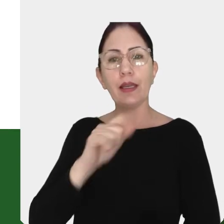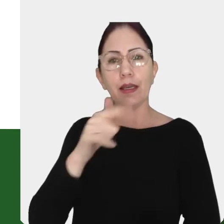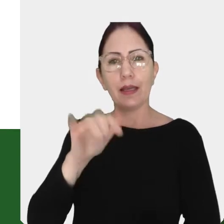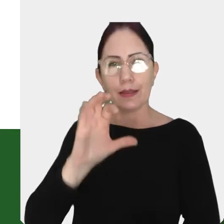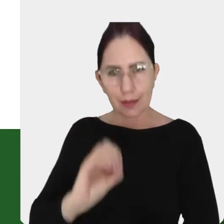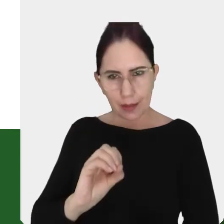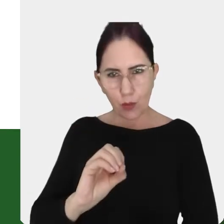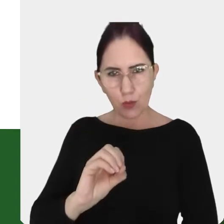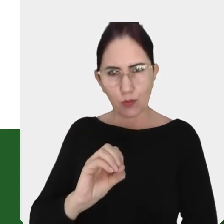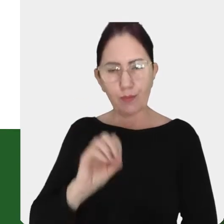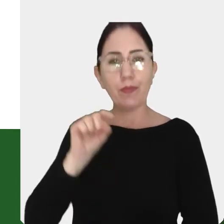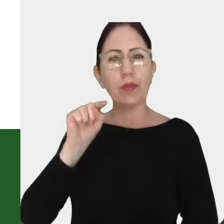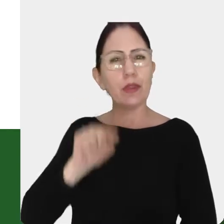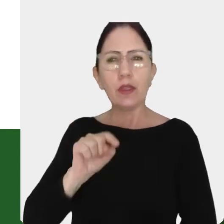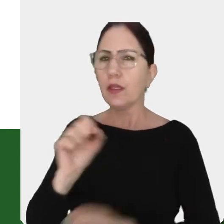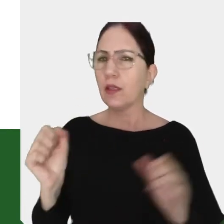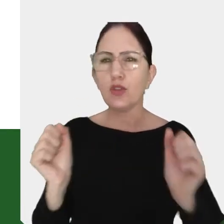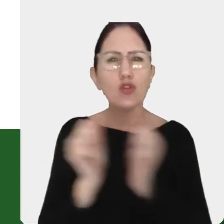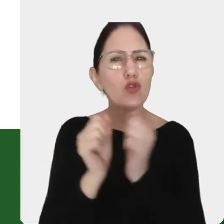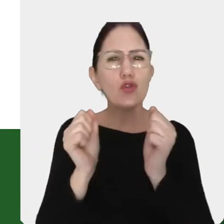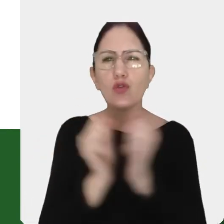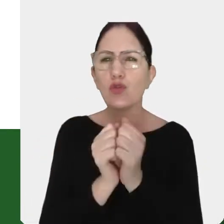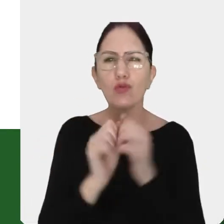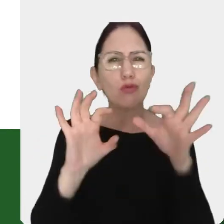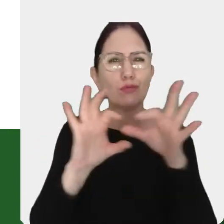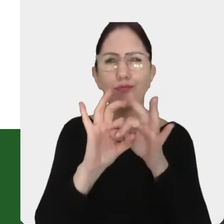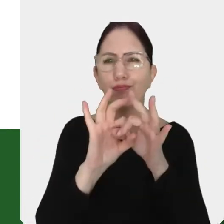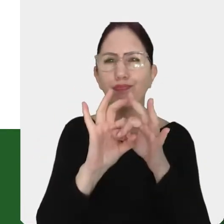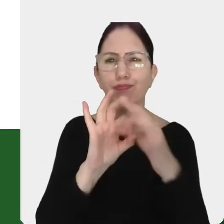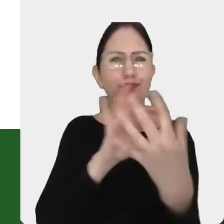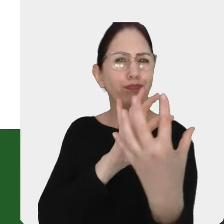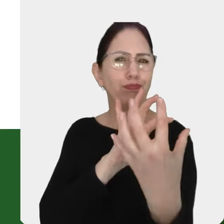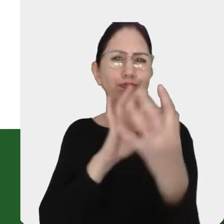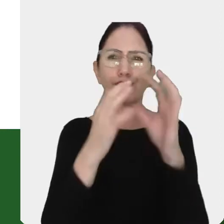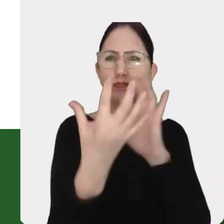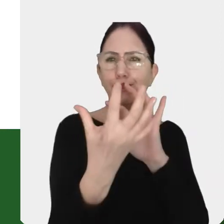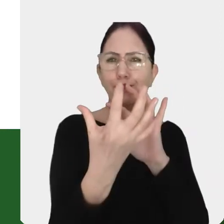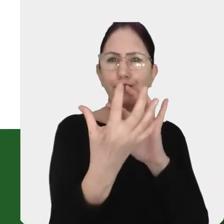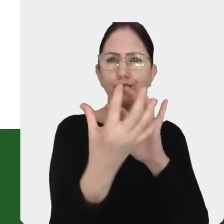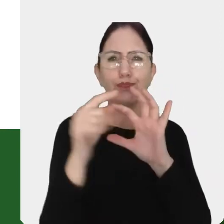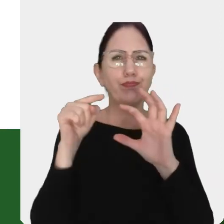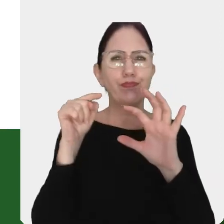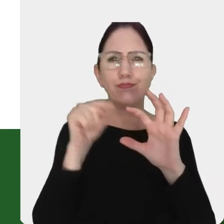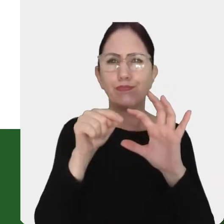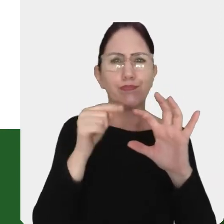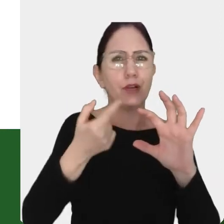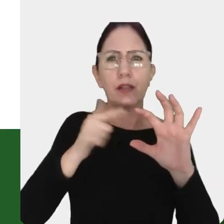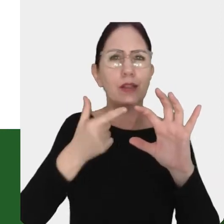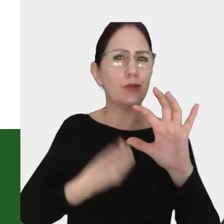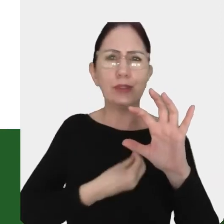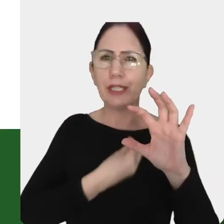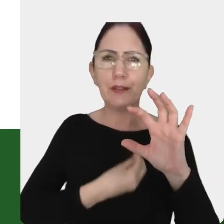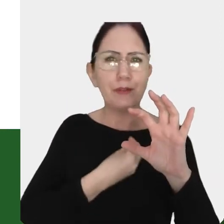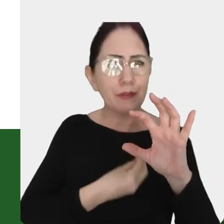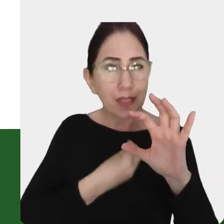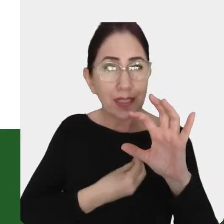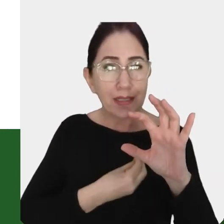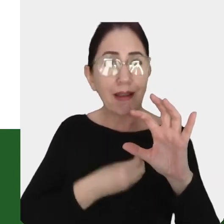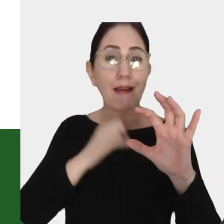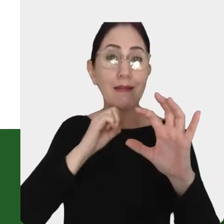A interação, ela está ali lado a lado, né, com o design da interface. Eu não tenho como desenvolver